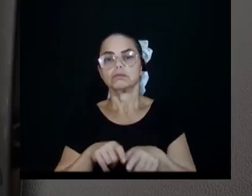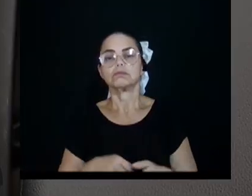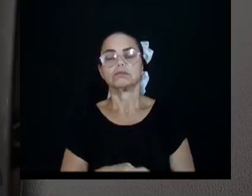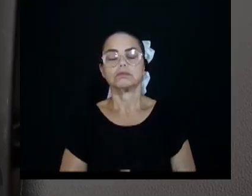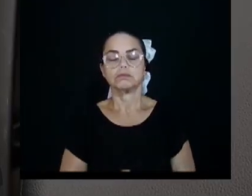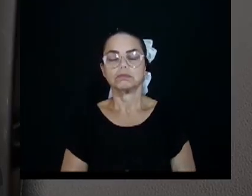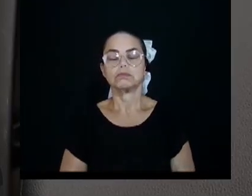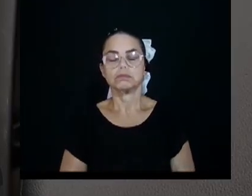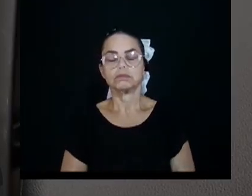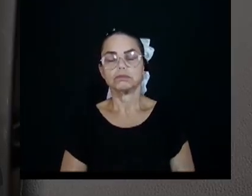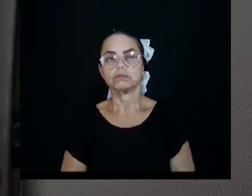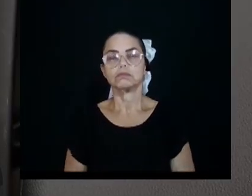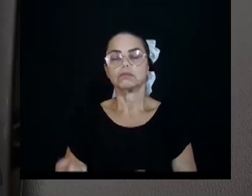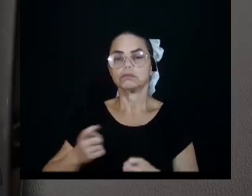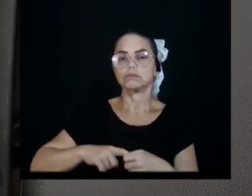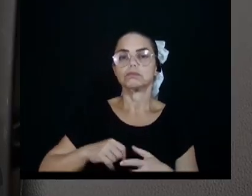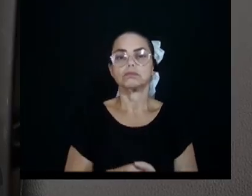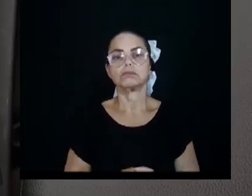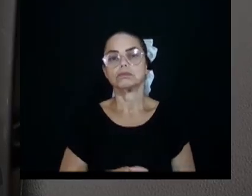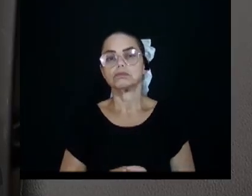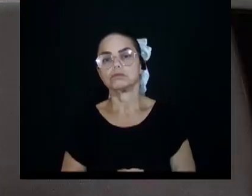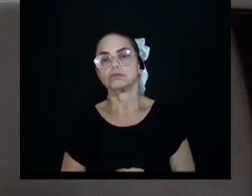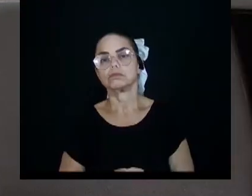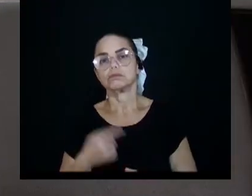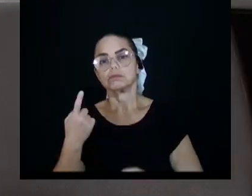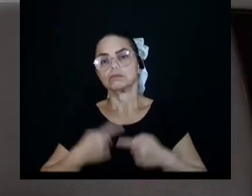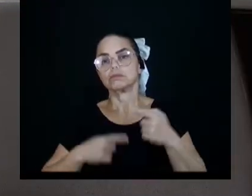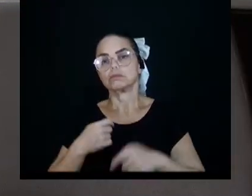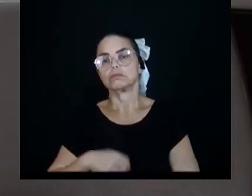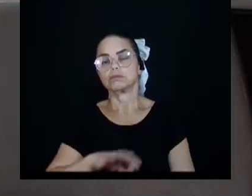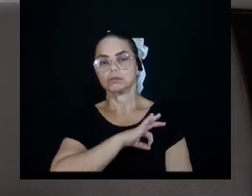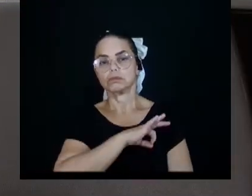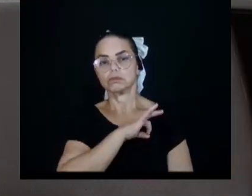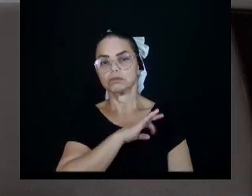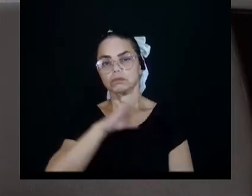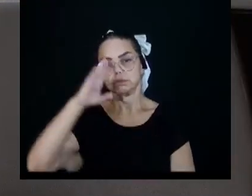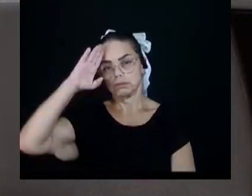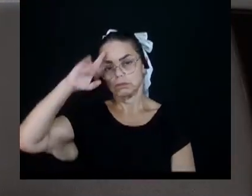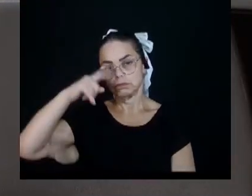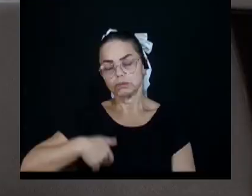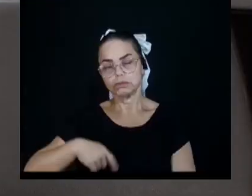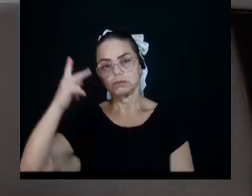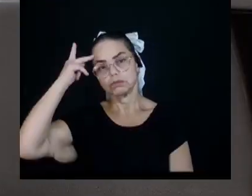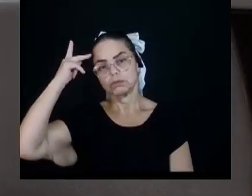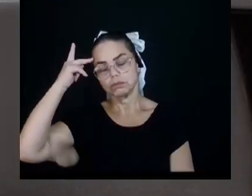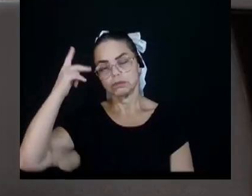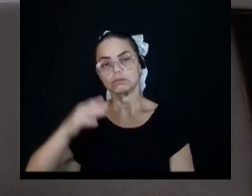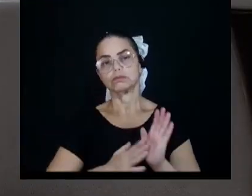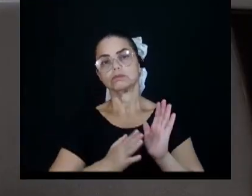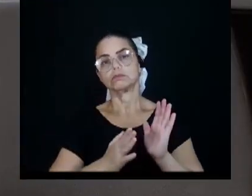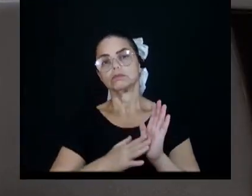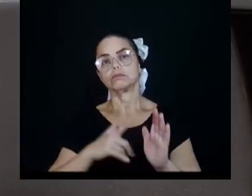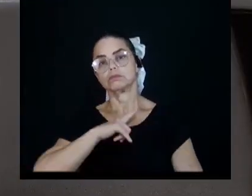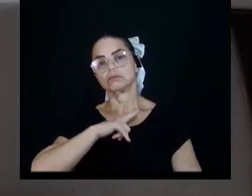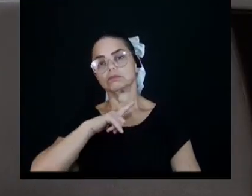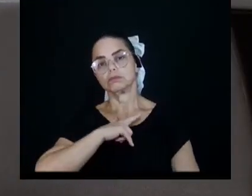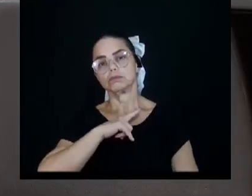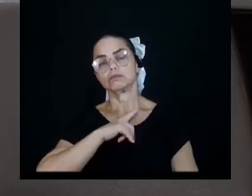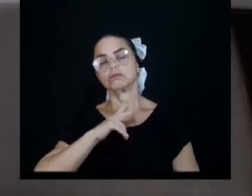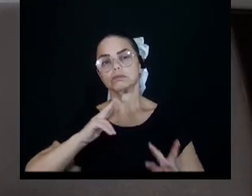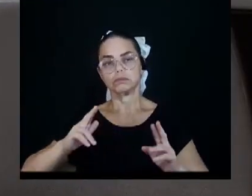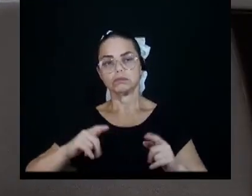implementar com força essa política na Polícia Militar de São Paulo. O que eu estou propondo é que nós tenhamos essa mesma política na